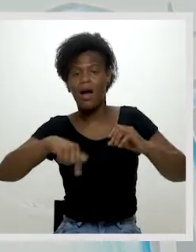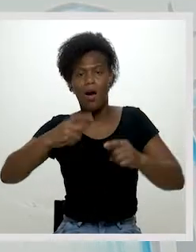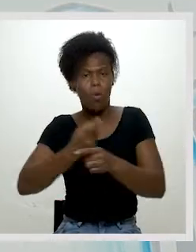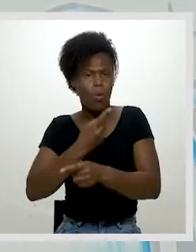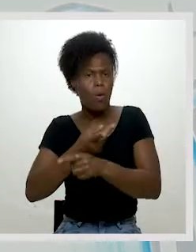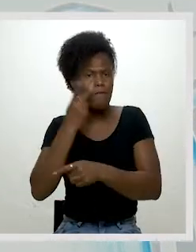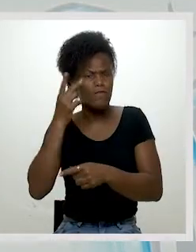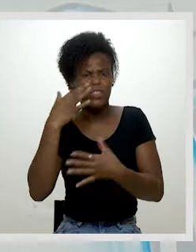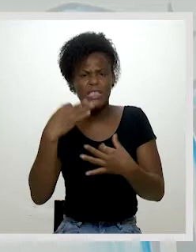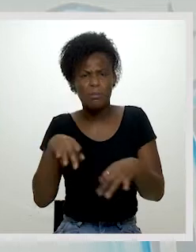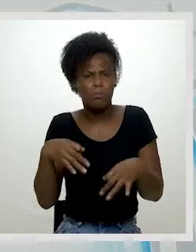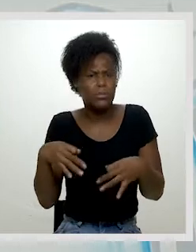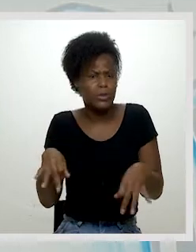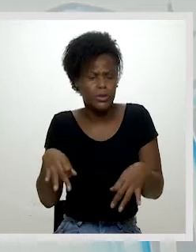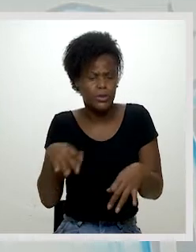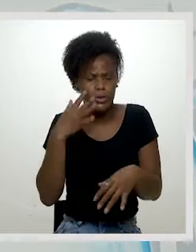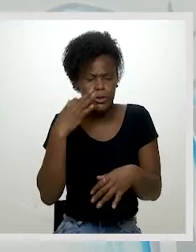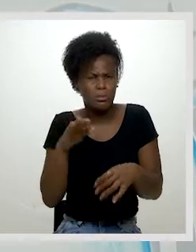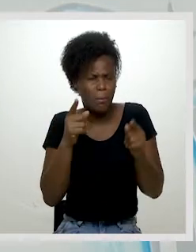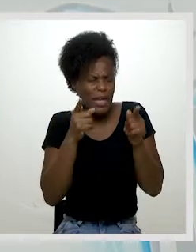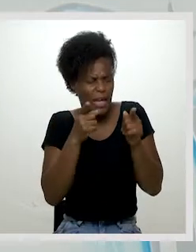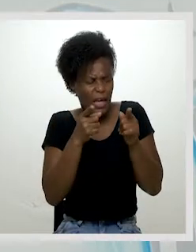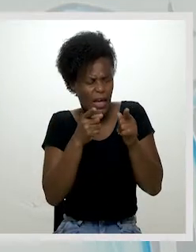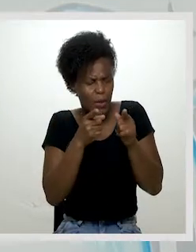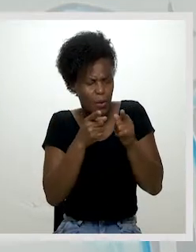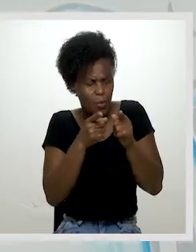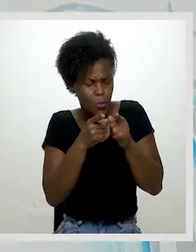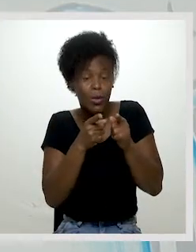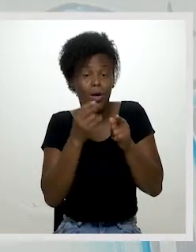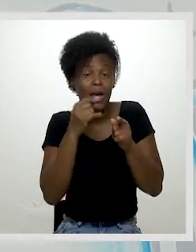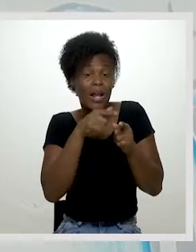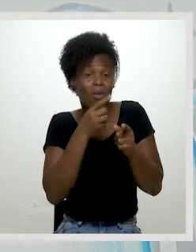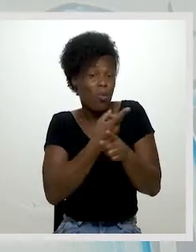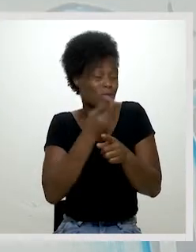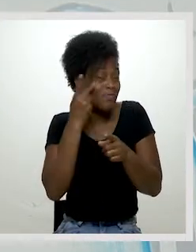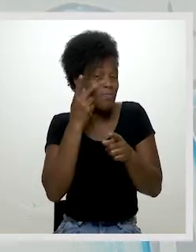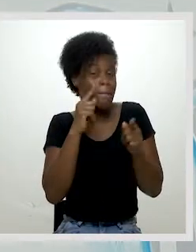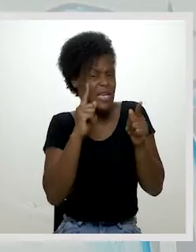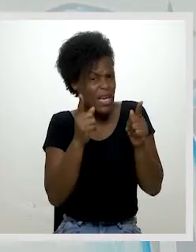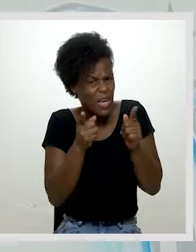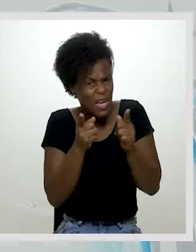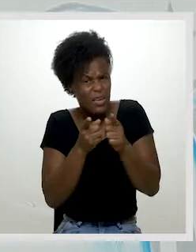seres vivos muito simples, né? Eram muito pequenos. Como eram muito pequenos,